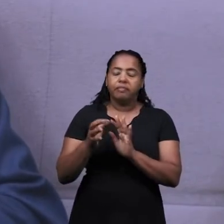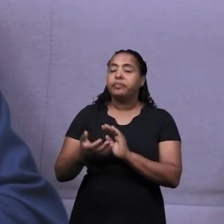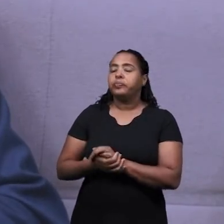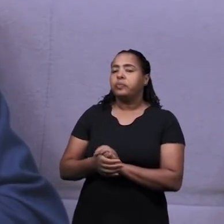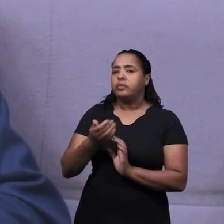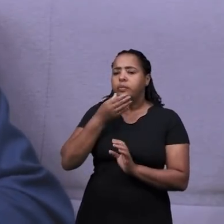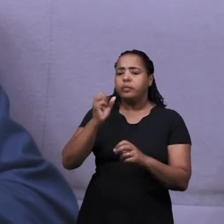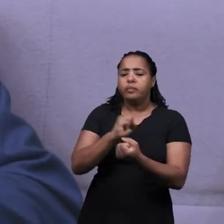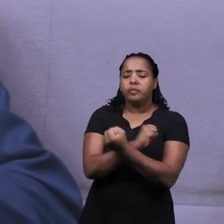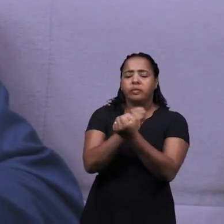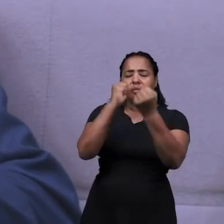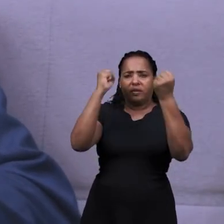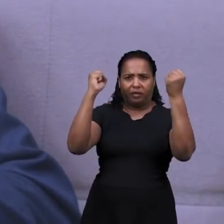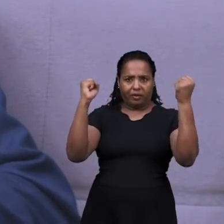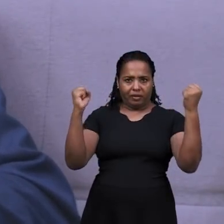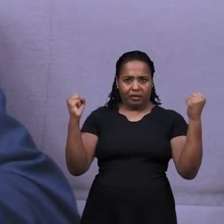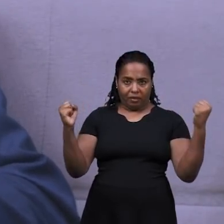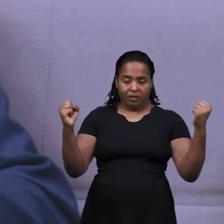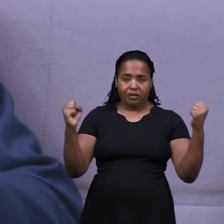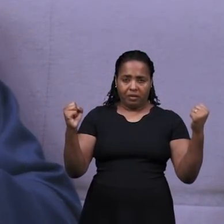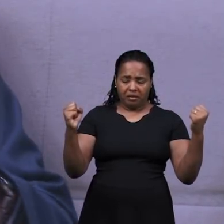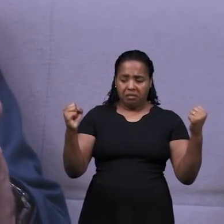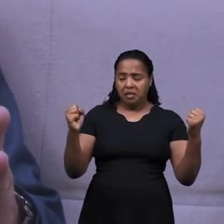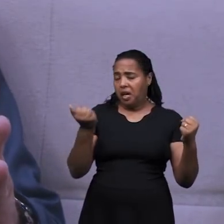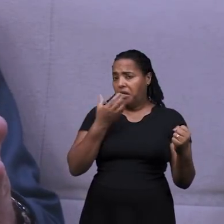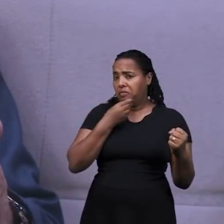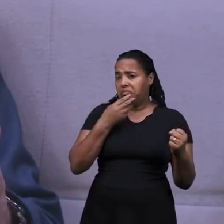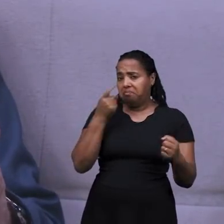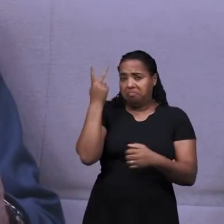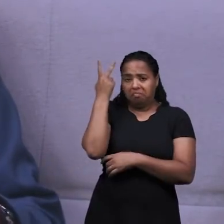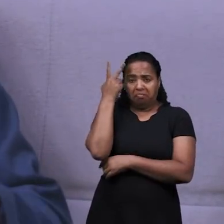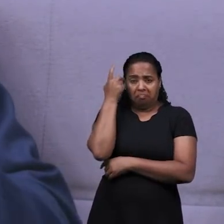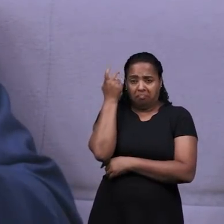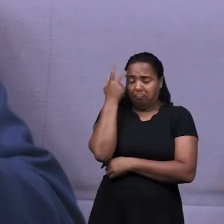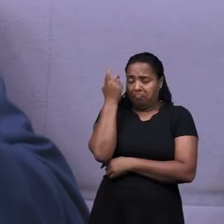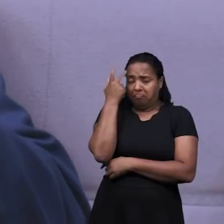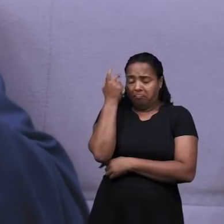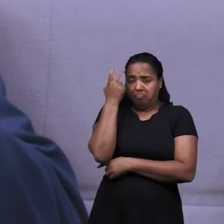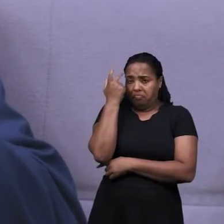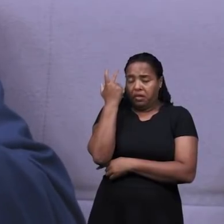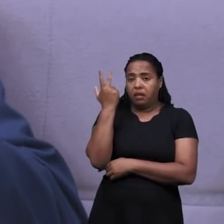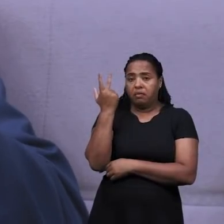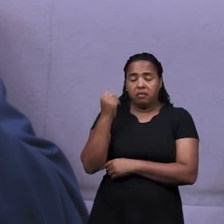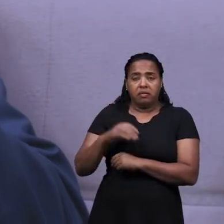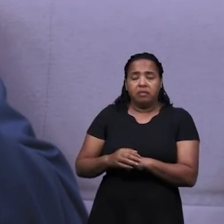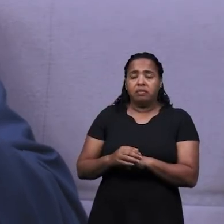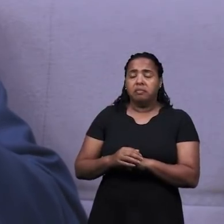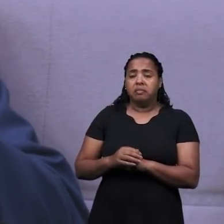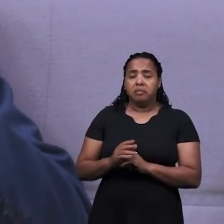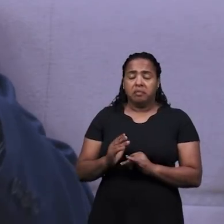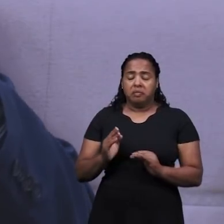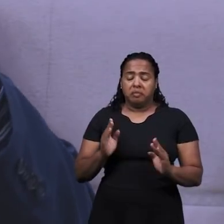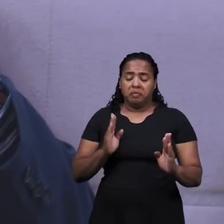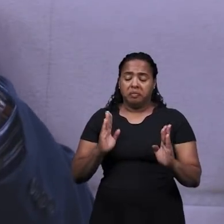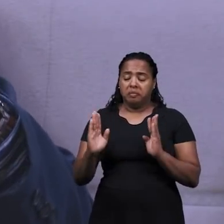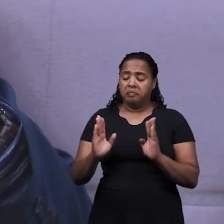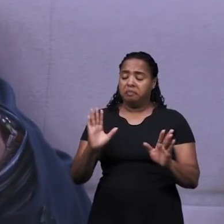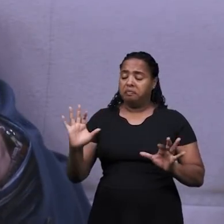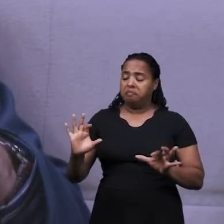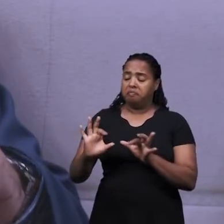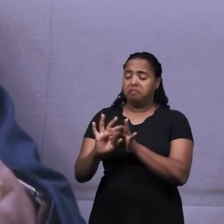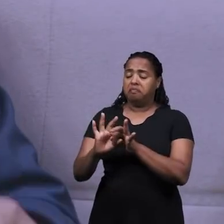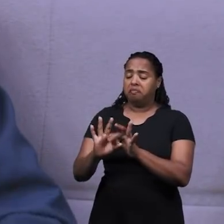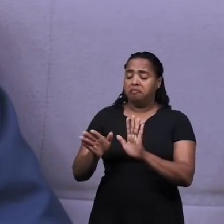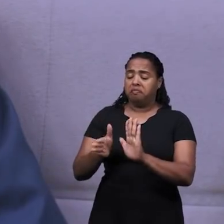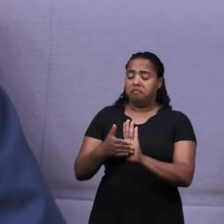na verdade, queridos, ele foi um homem comum, que enquanto esteve alinhado ao projeto de